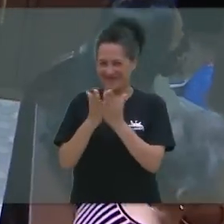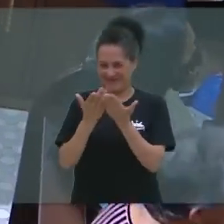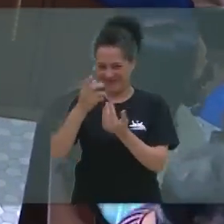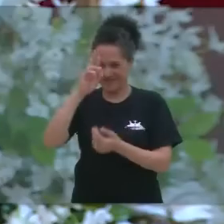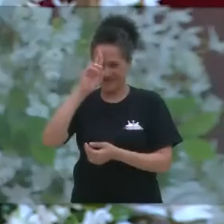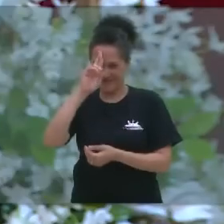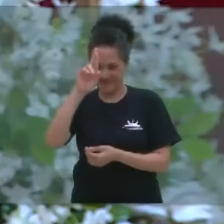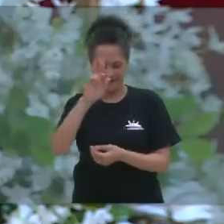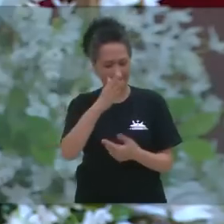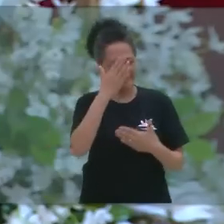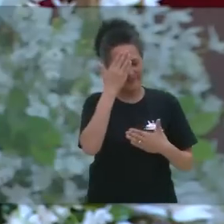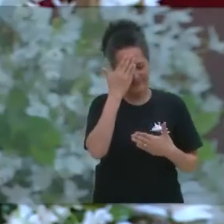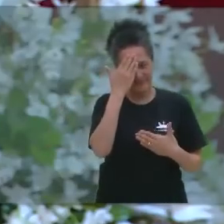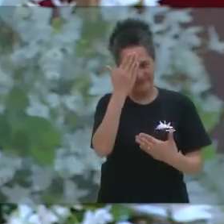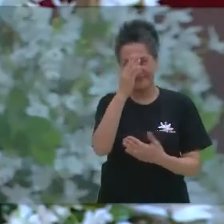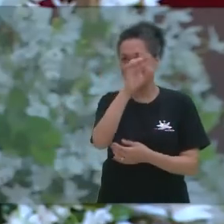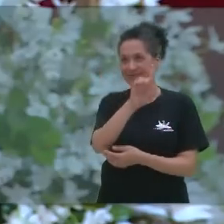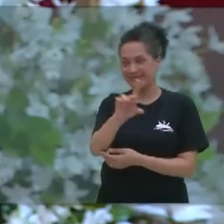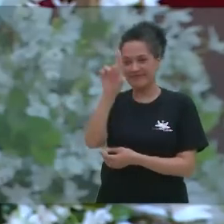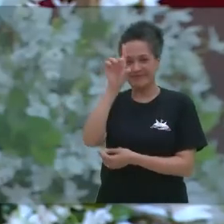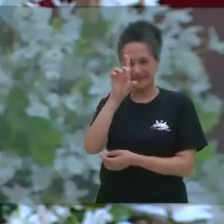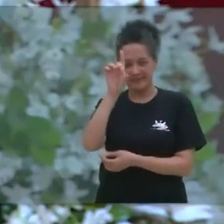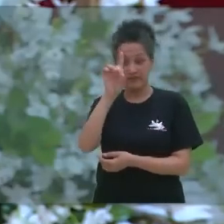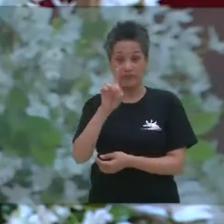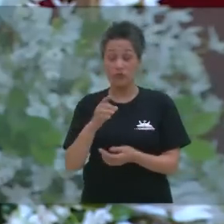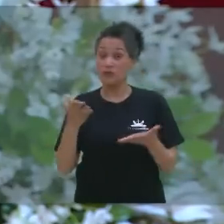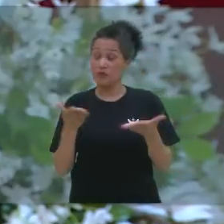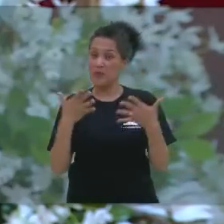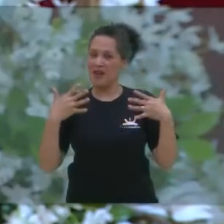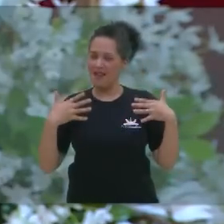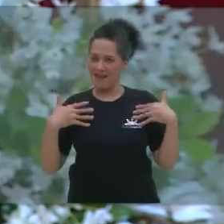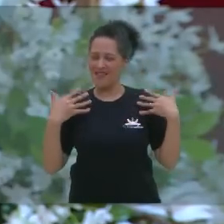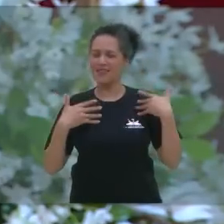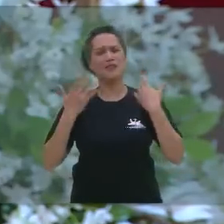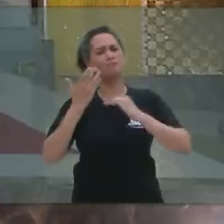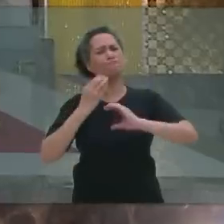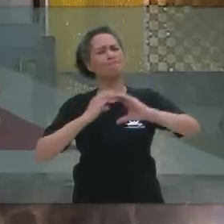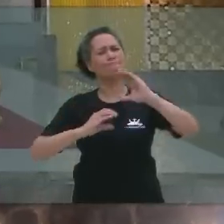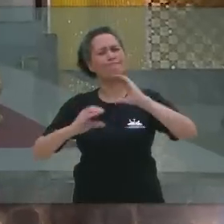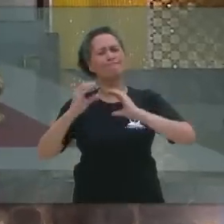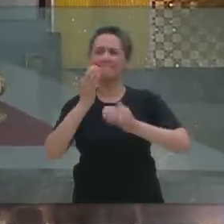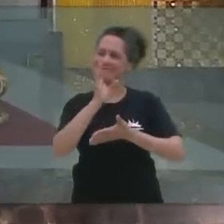Deus. Com alegria, aclamemos ao Santo Evangelho cantando.